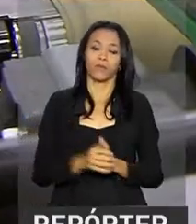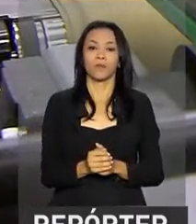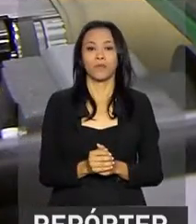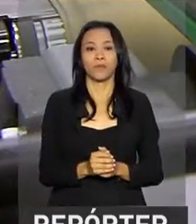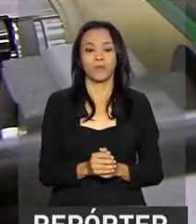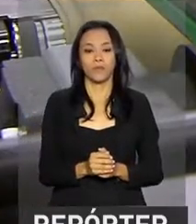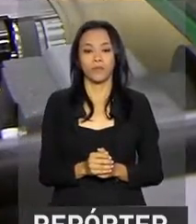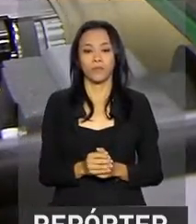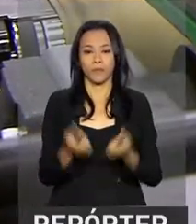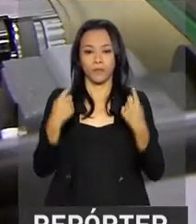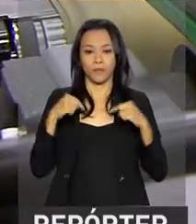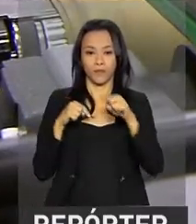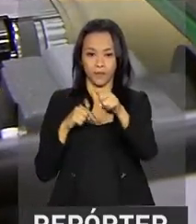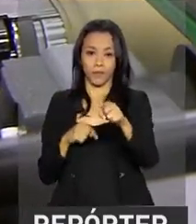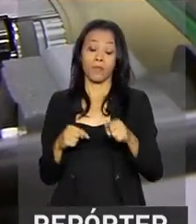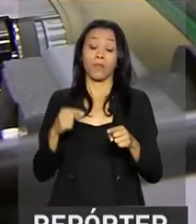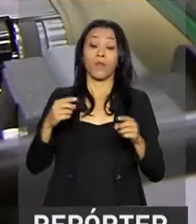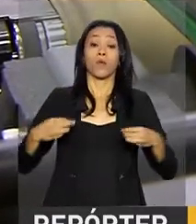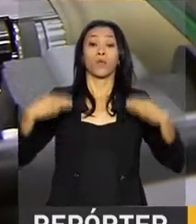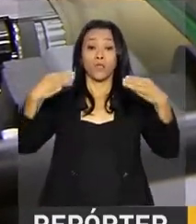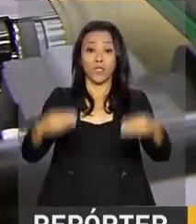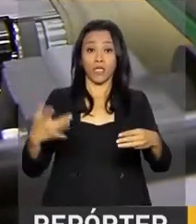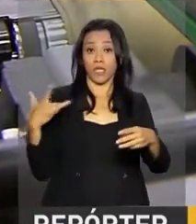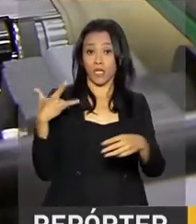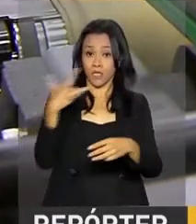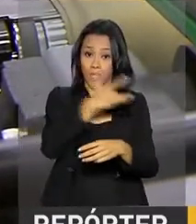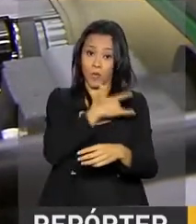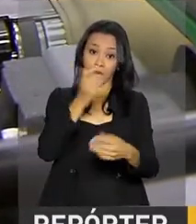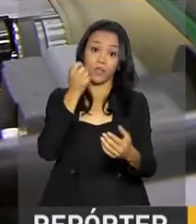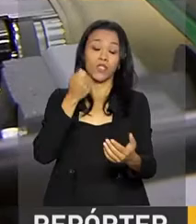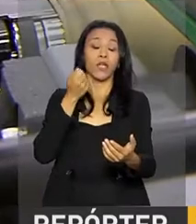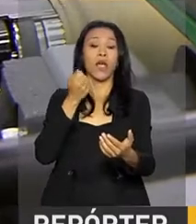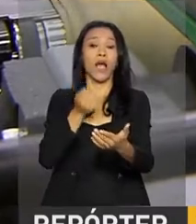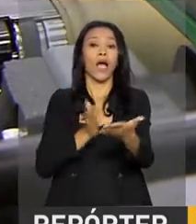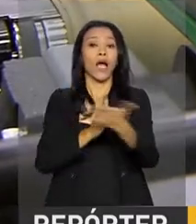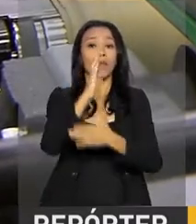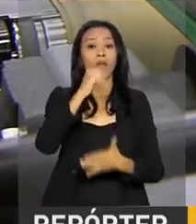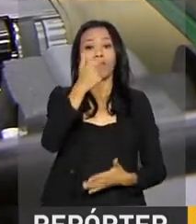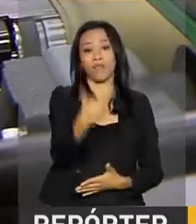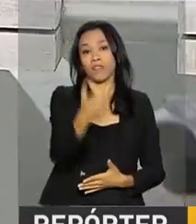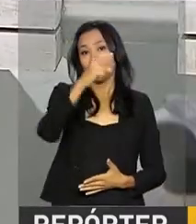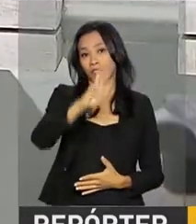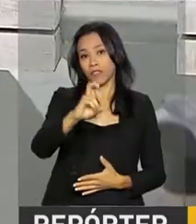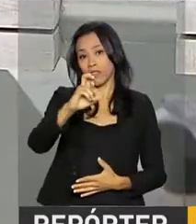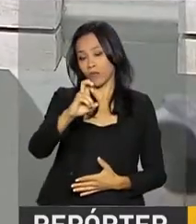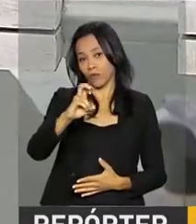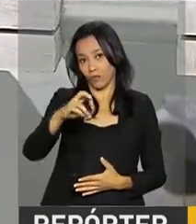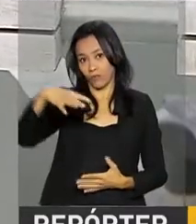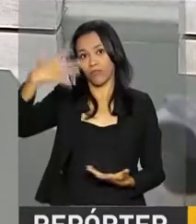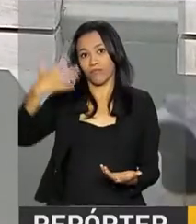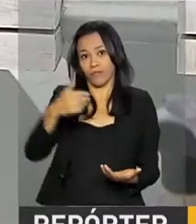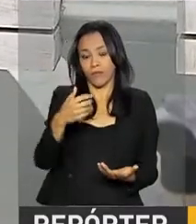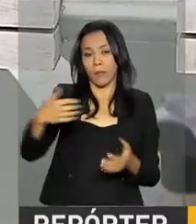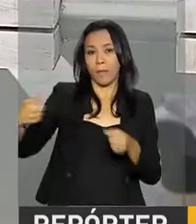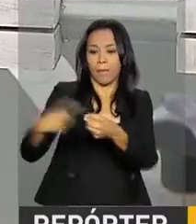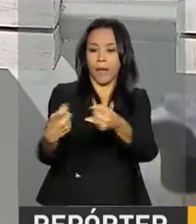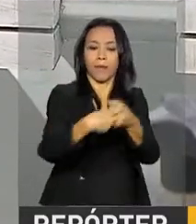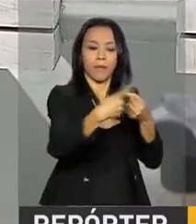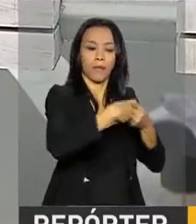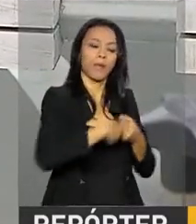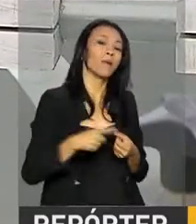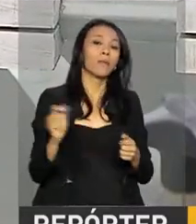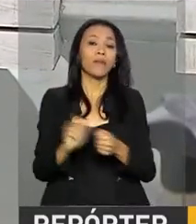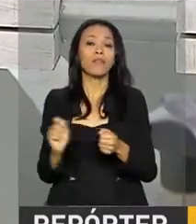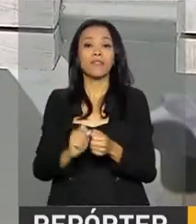o ministério da saúde acaba de aprovar 25 novas parcerias para o desenvolvimento produtivo para fabricar 16